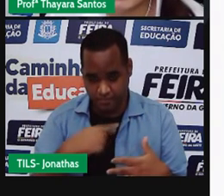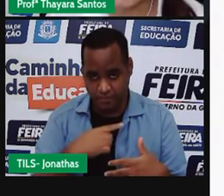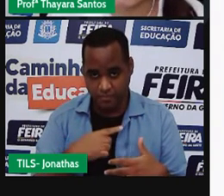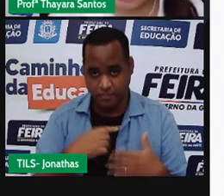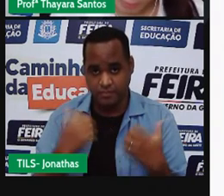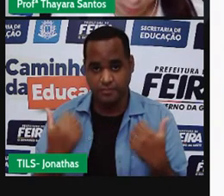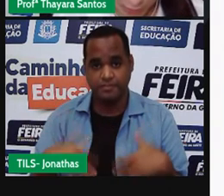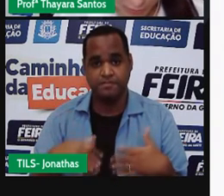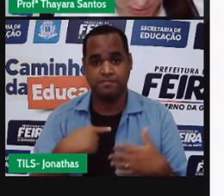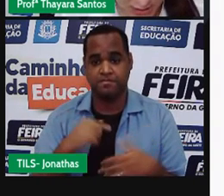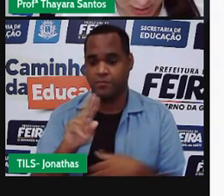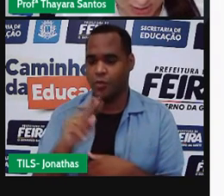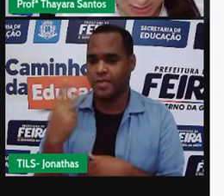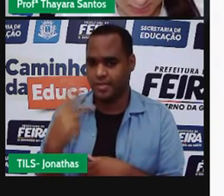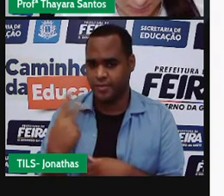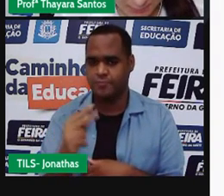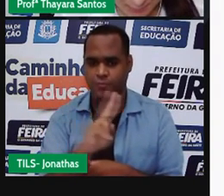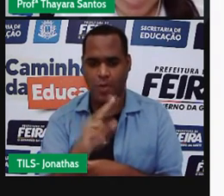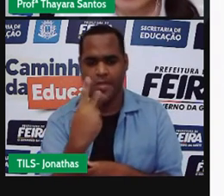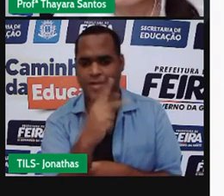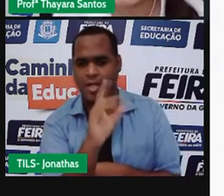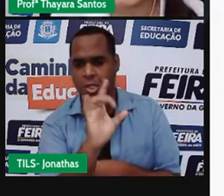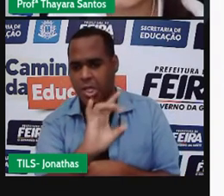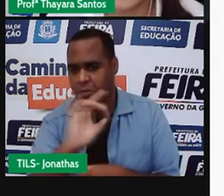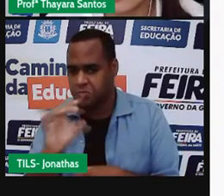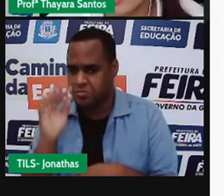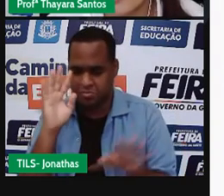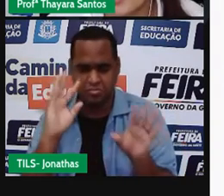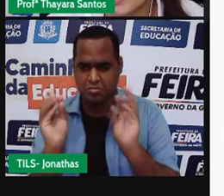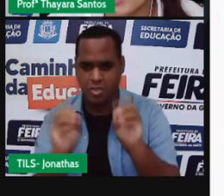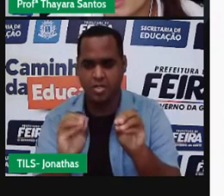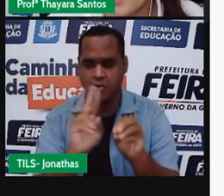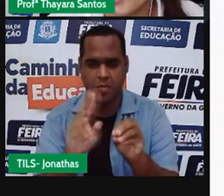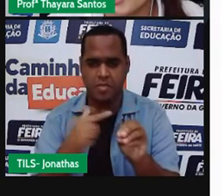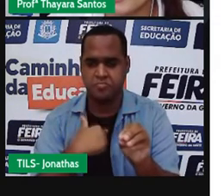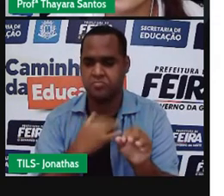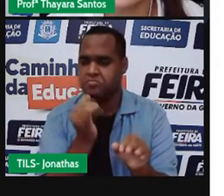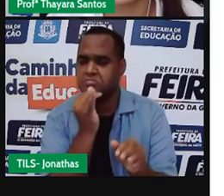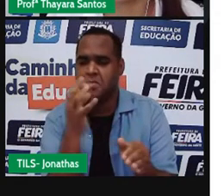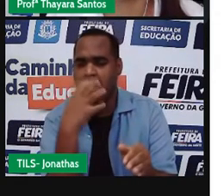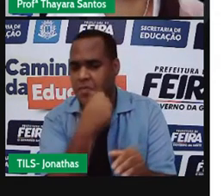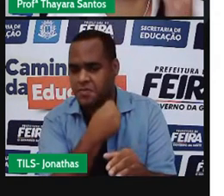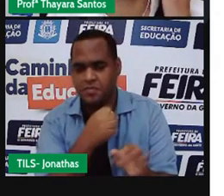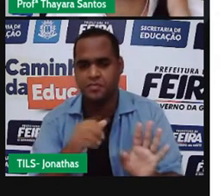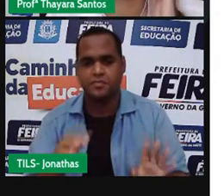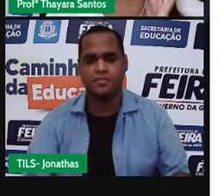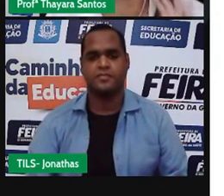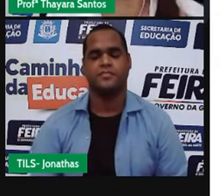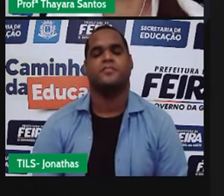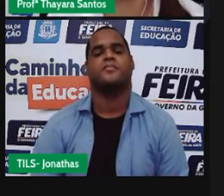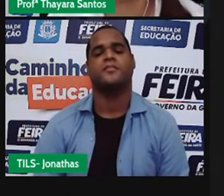vocês vão colocar o nome de vocês o local meu aqui rapidinho